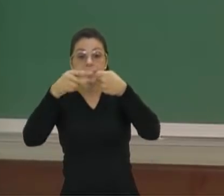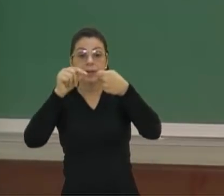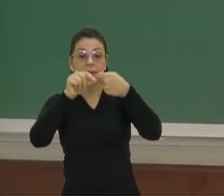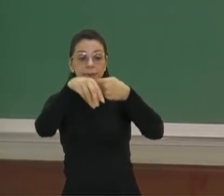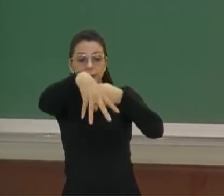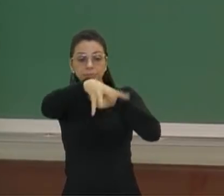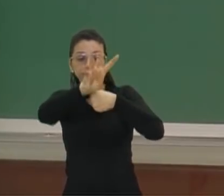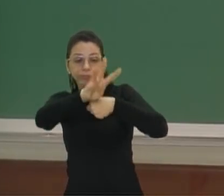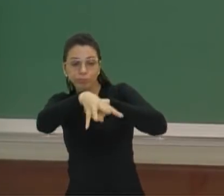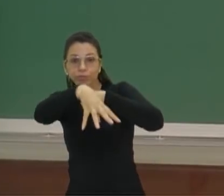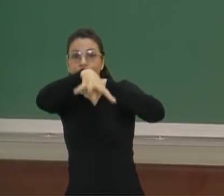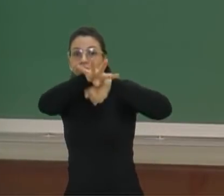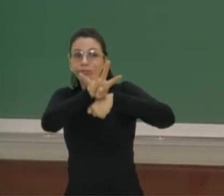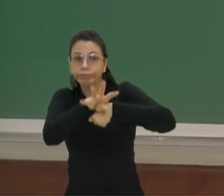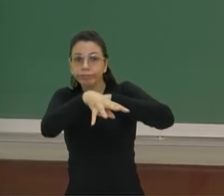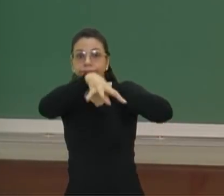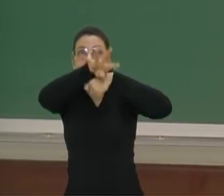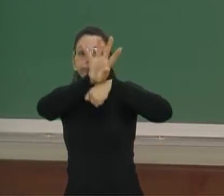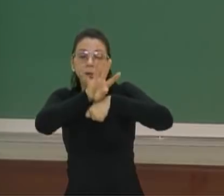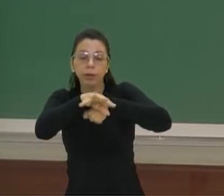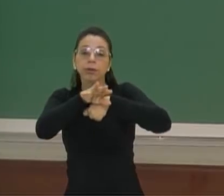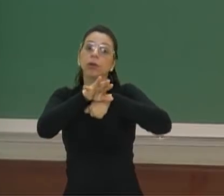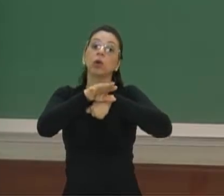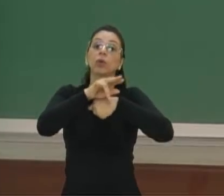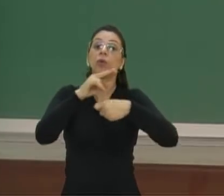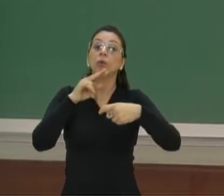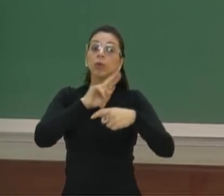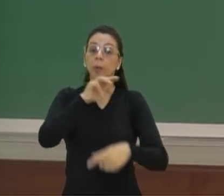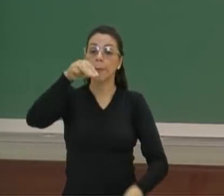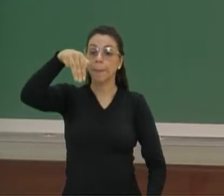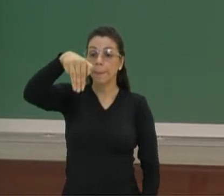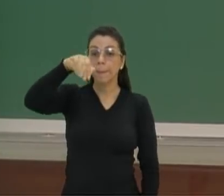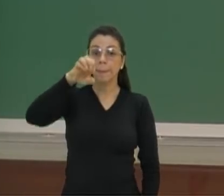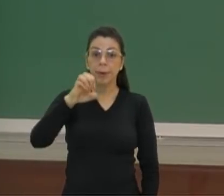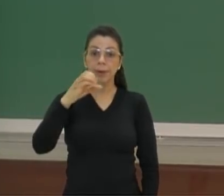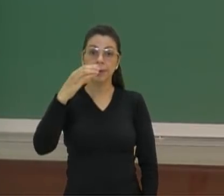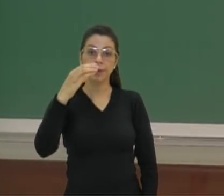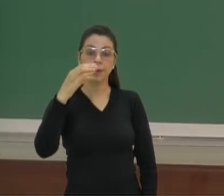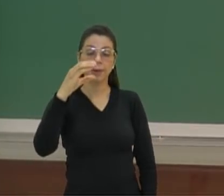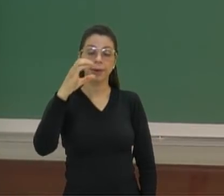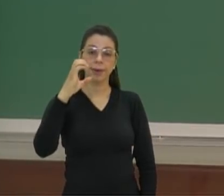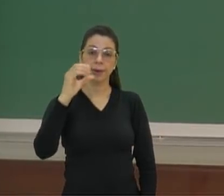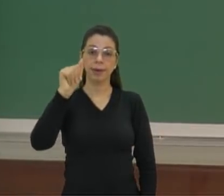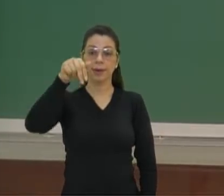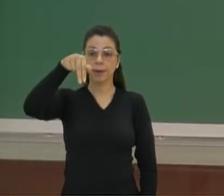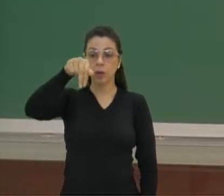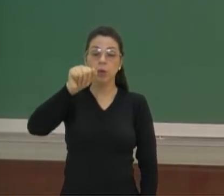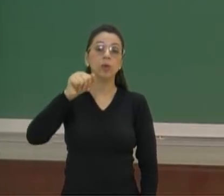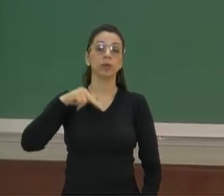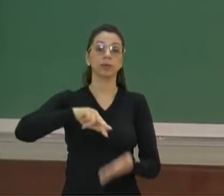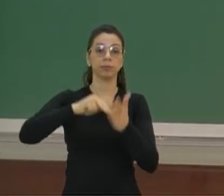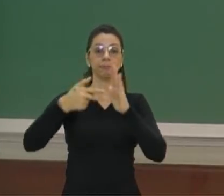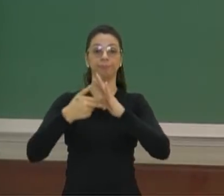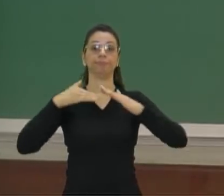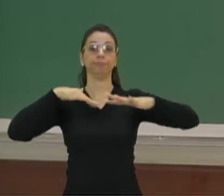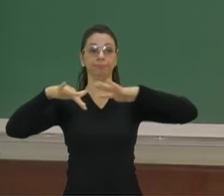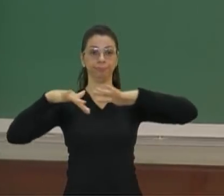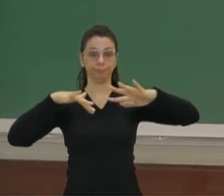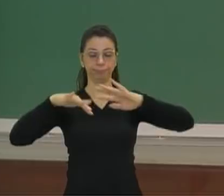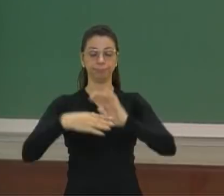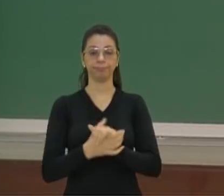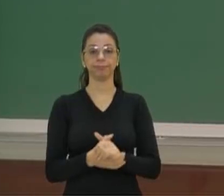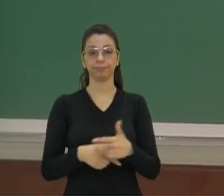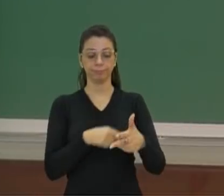se movimentam. Então, mecano vem de movimento. Perfeito! Então, vamos adiante. Terceiro